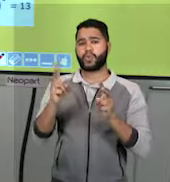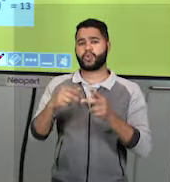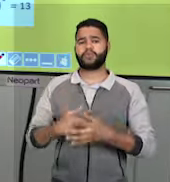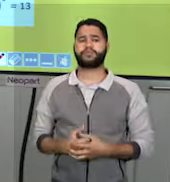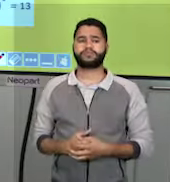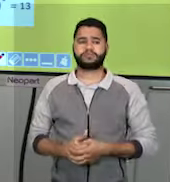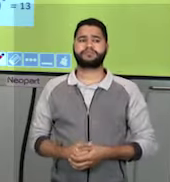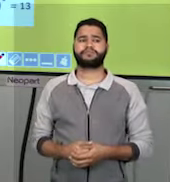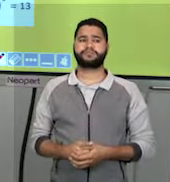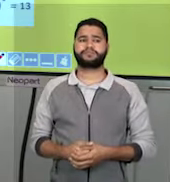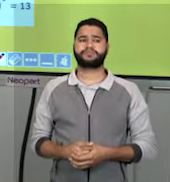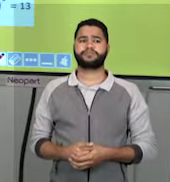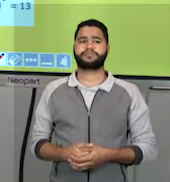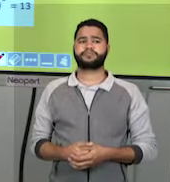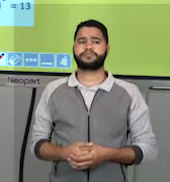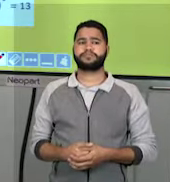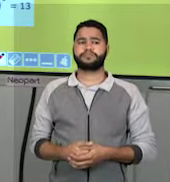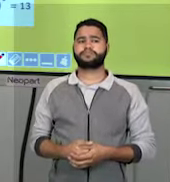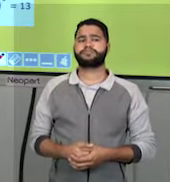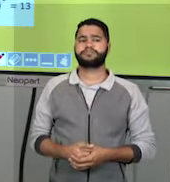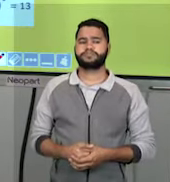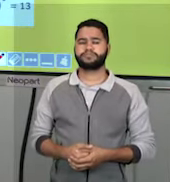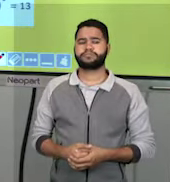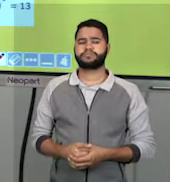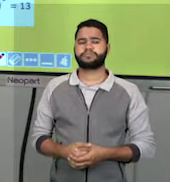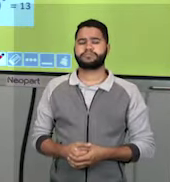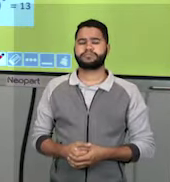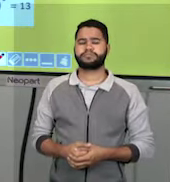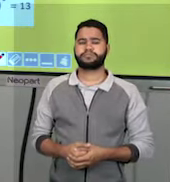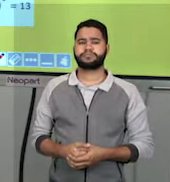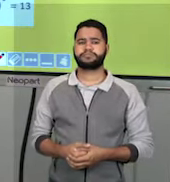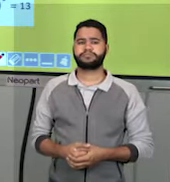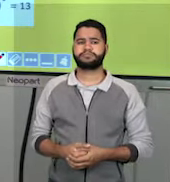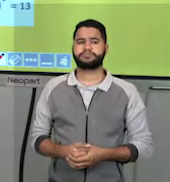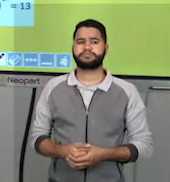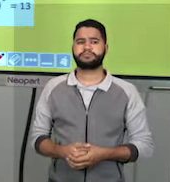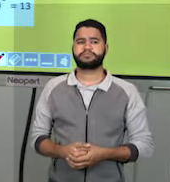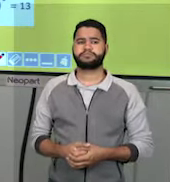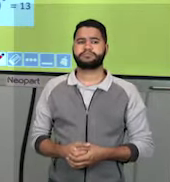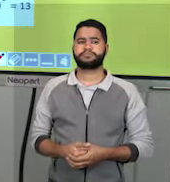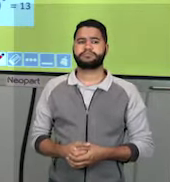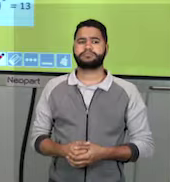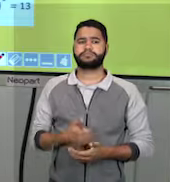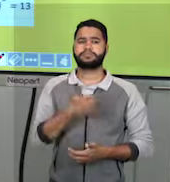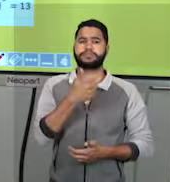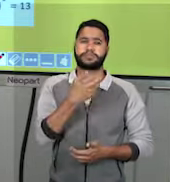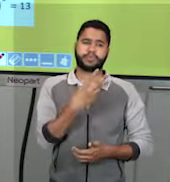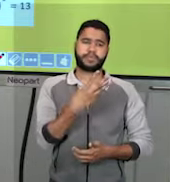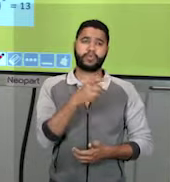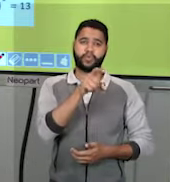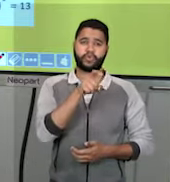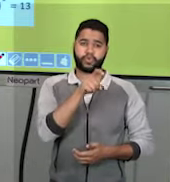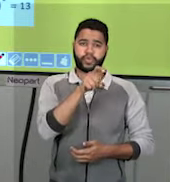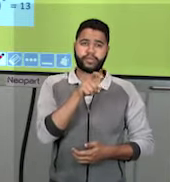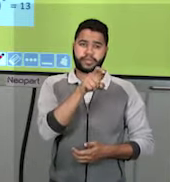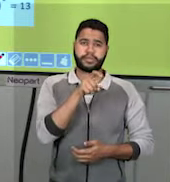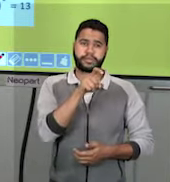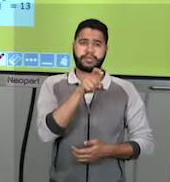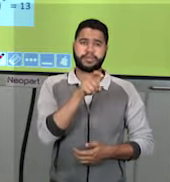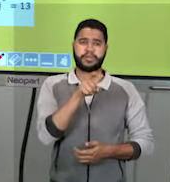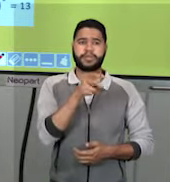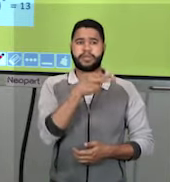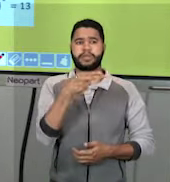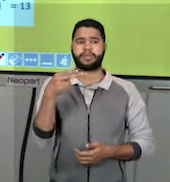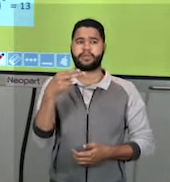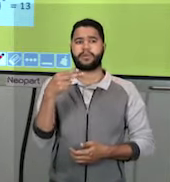e simplifico, né, como se estivesse simplificando. Então, 13 é igual a 13. Então, neste caso,